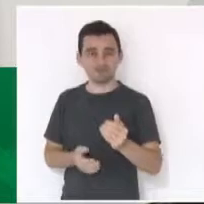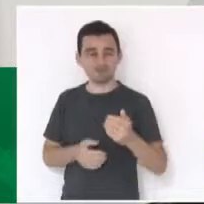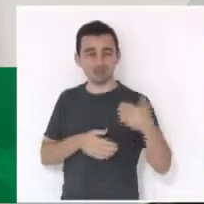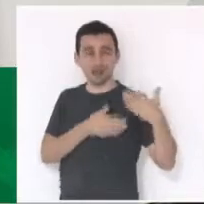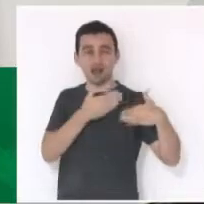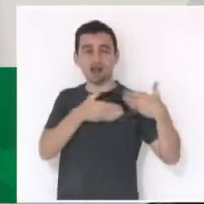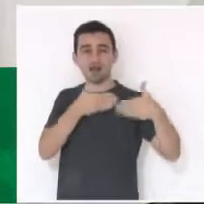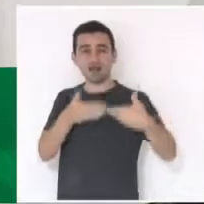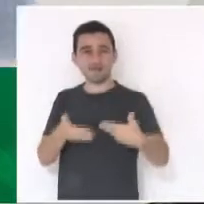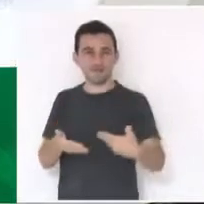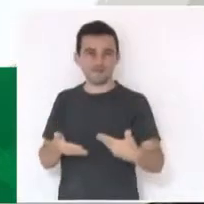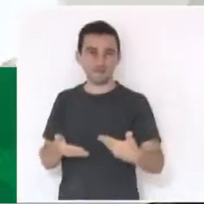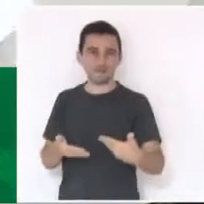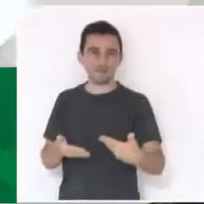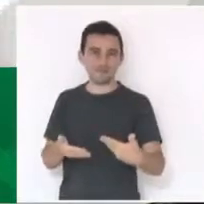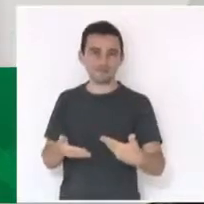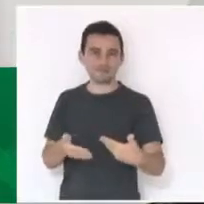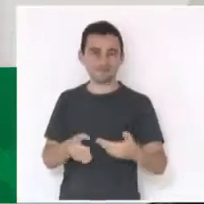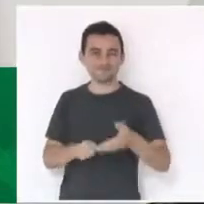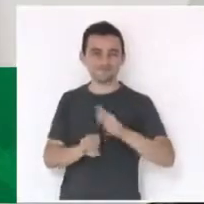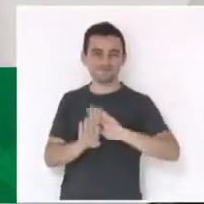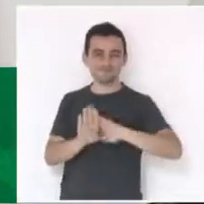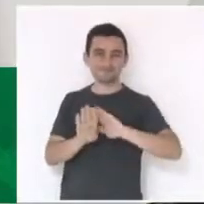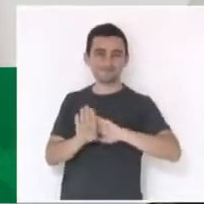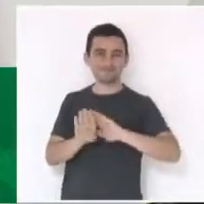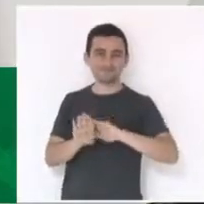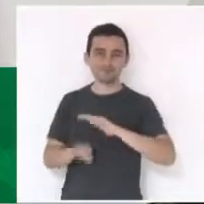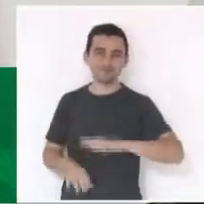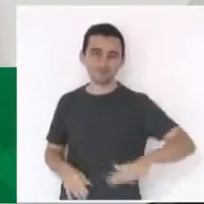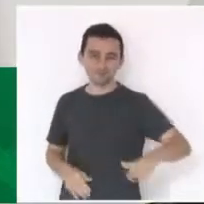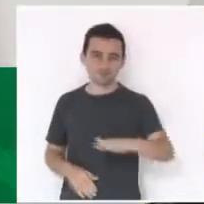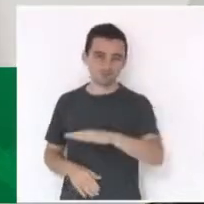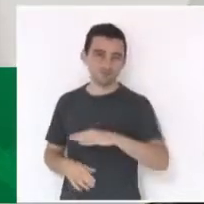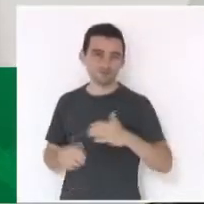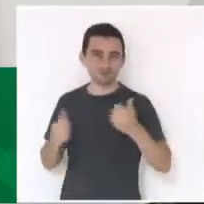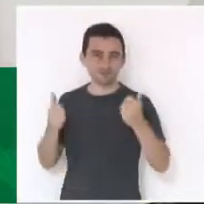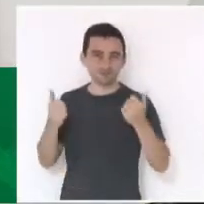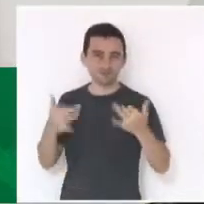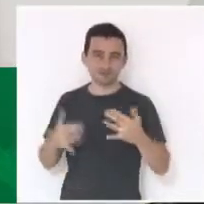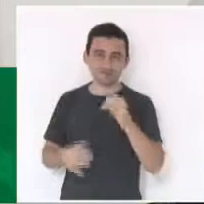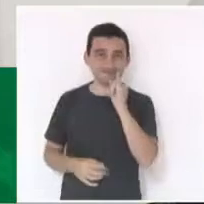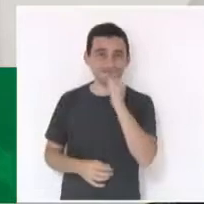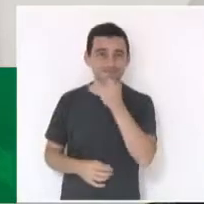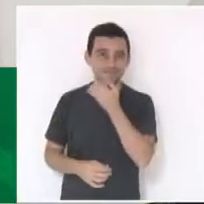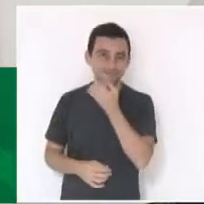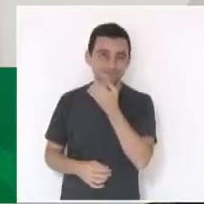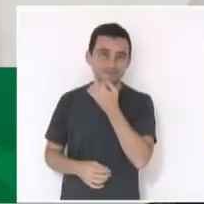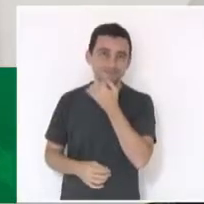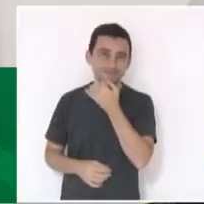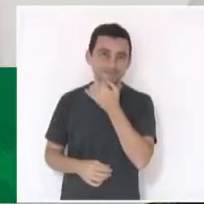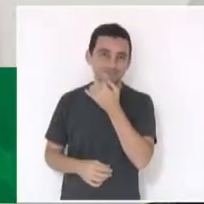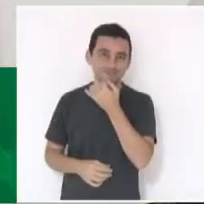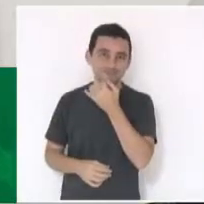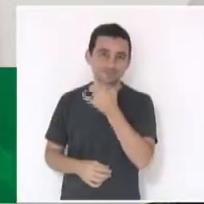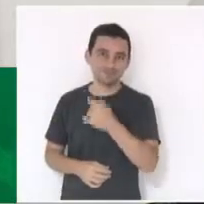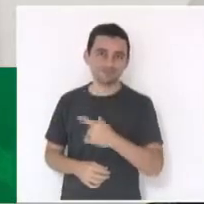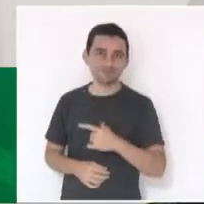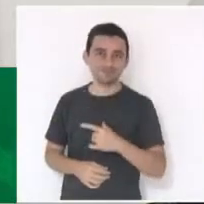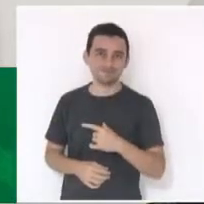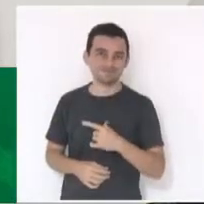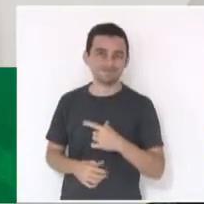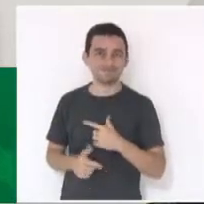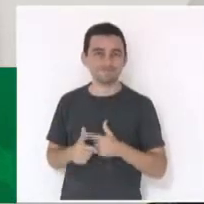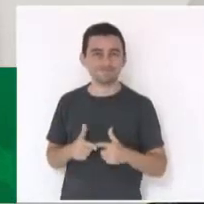processo outro e por de trás de tudo isso infelizmente está a